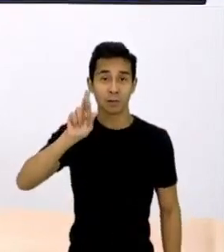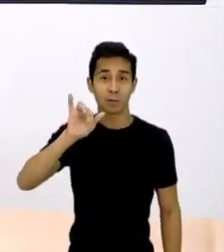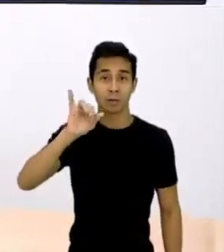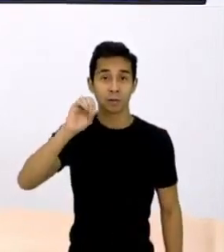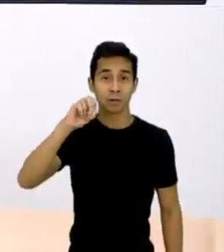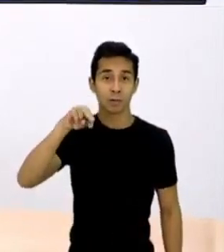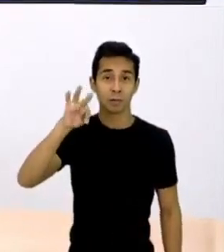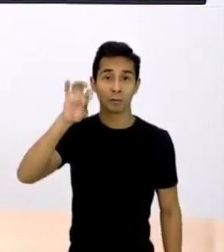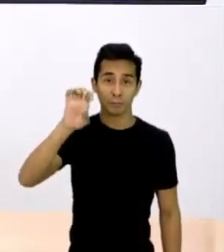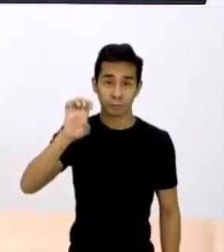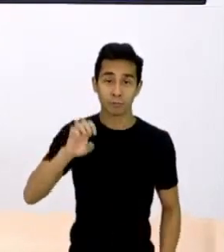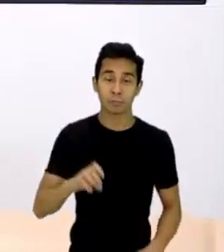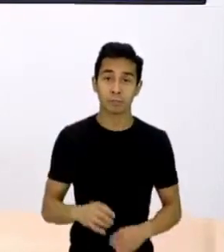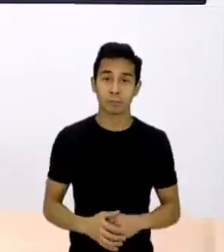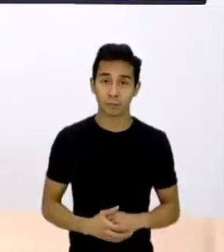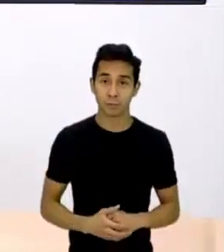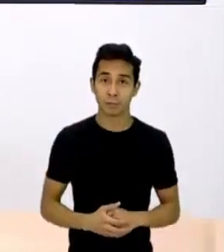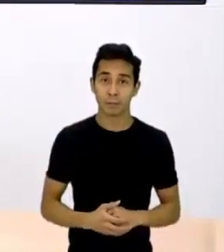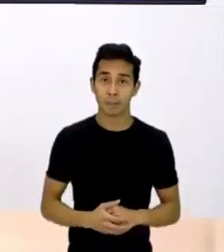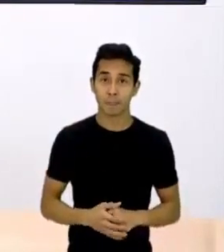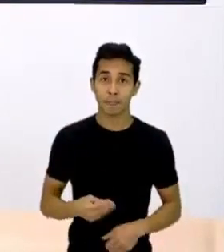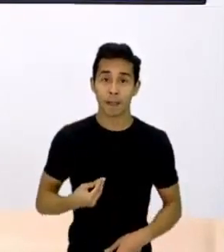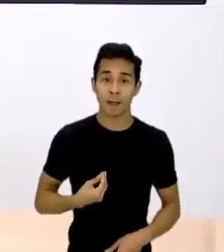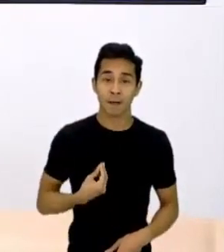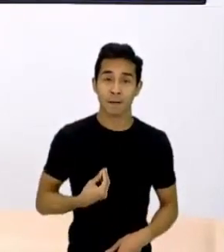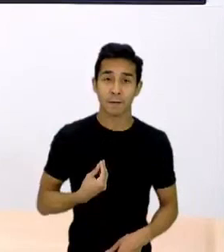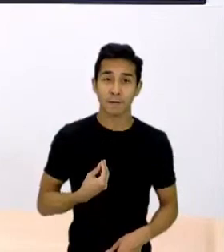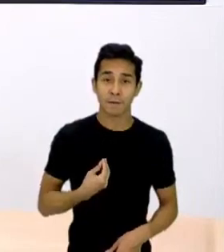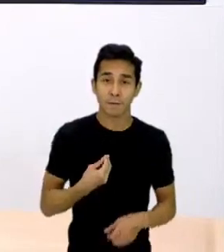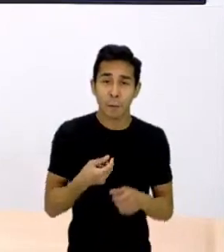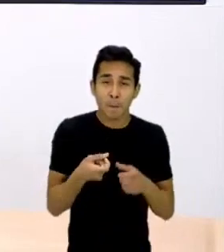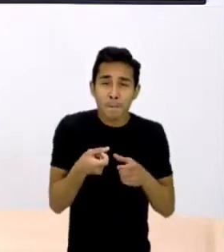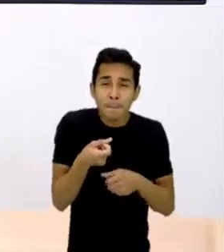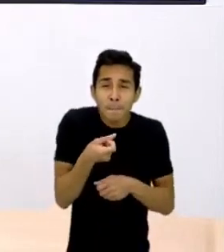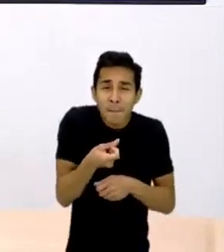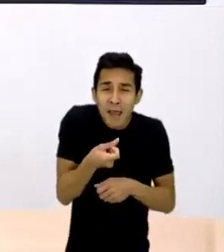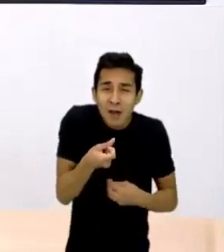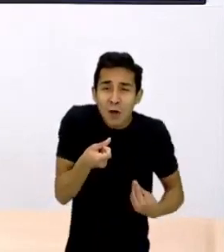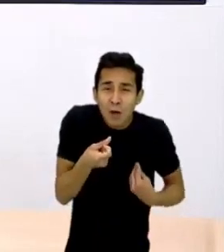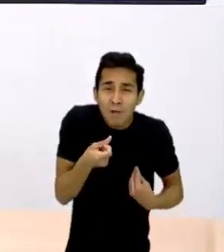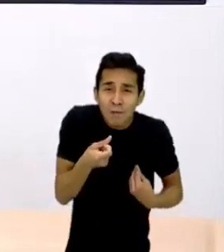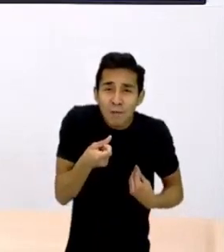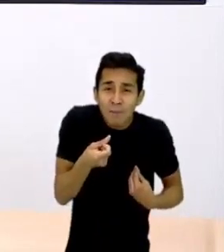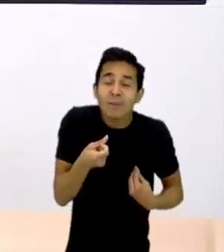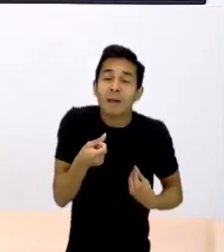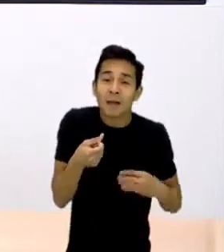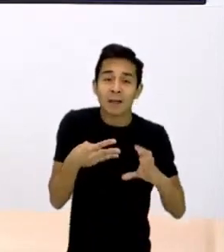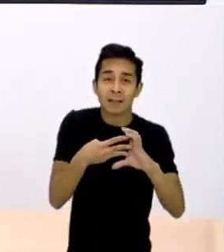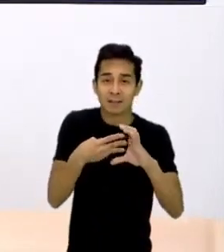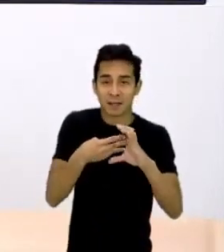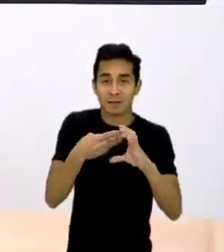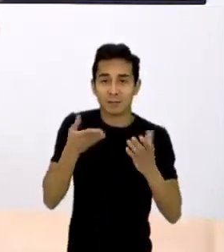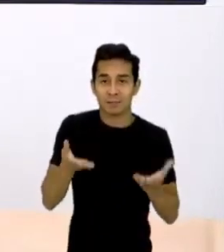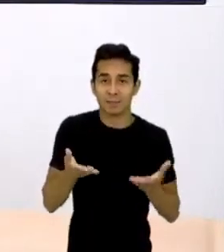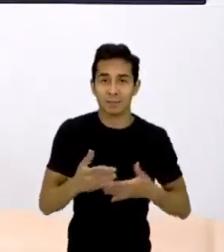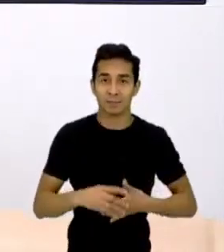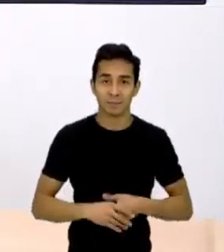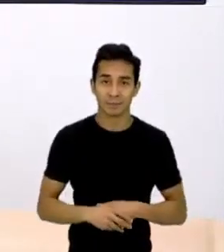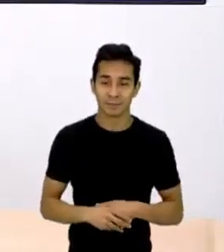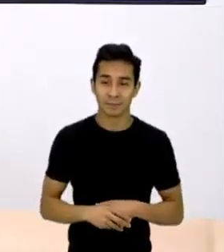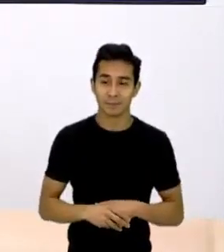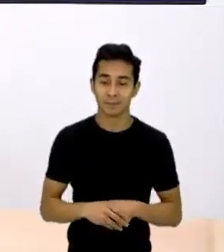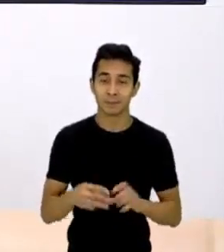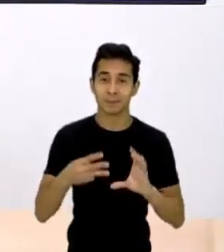menor parte de tudo aí, de ser vivo que nós temos, é essa célula, tá certo? Bom, a partir desse conjunto